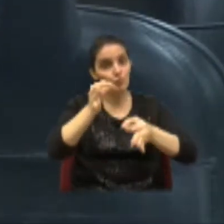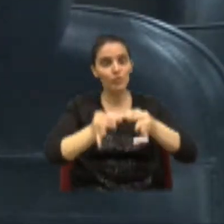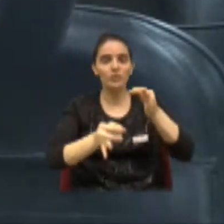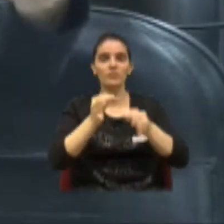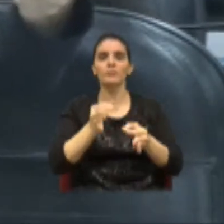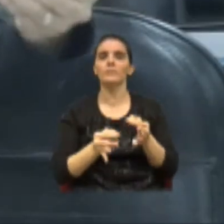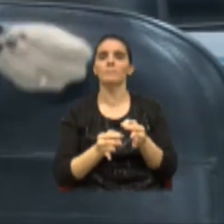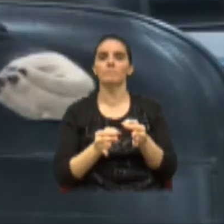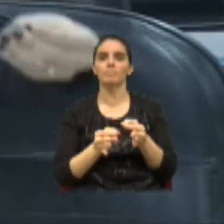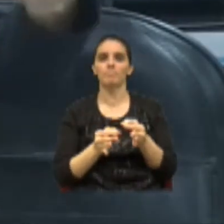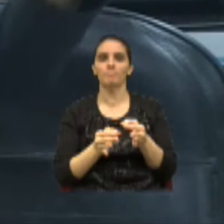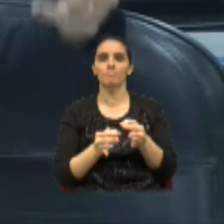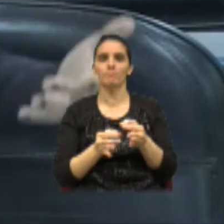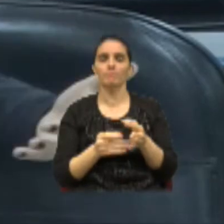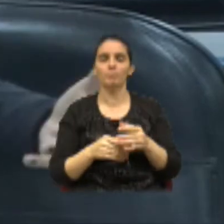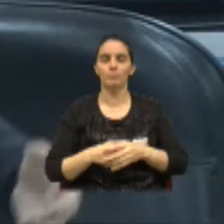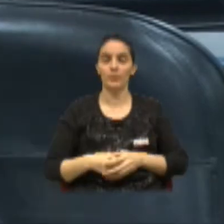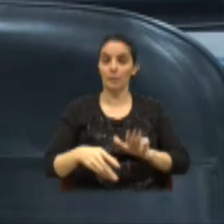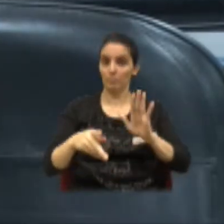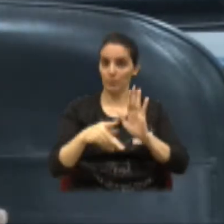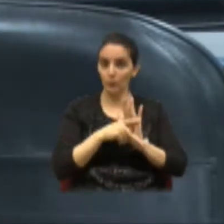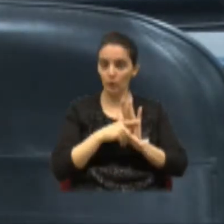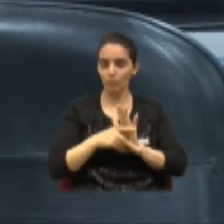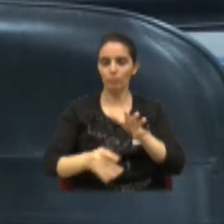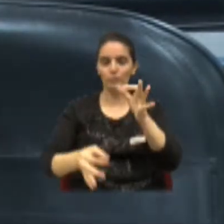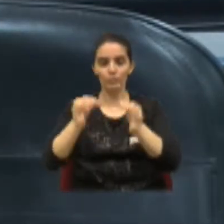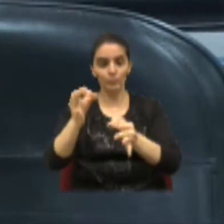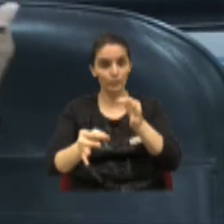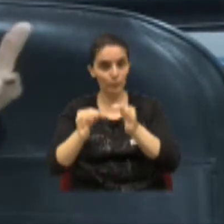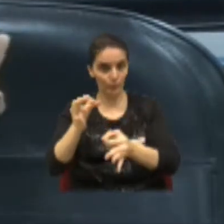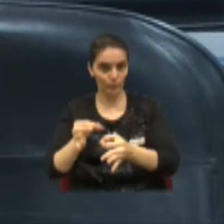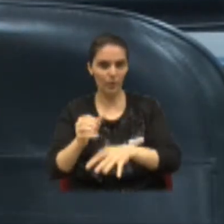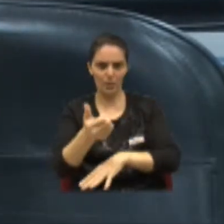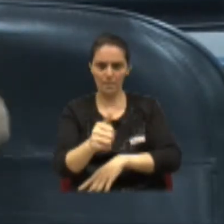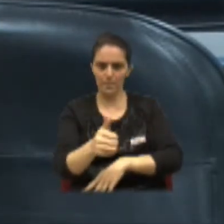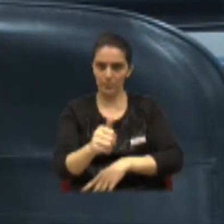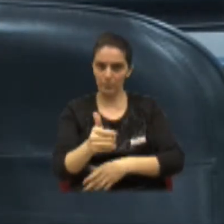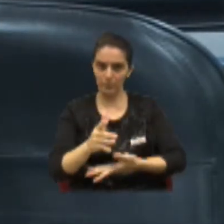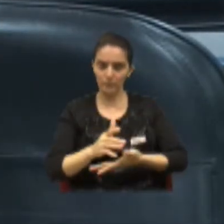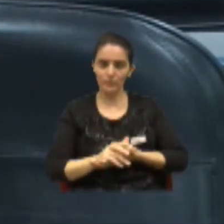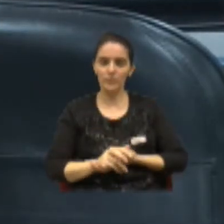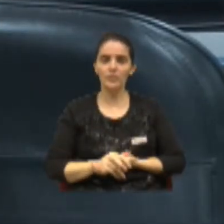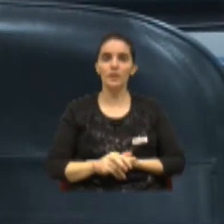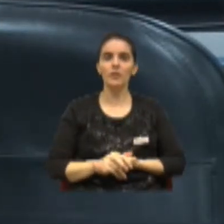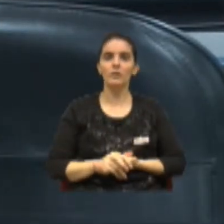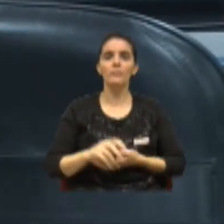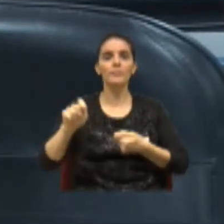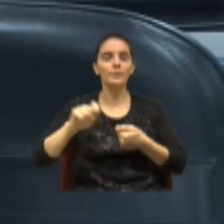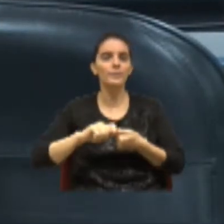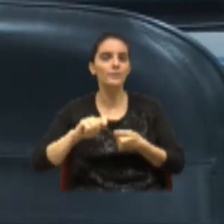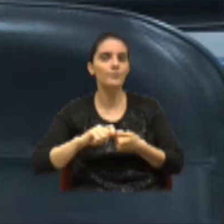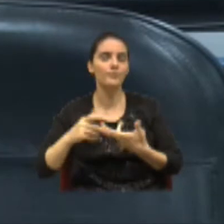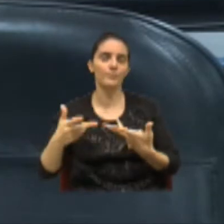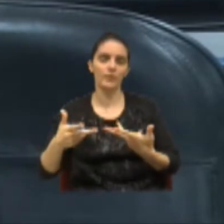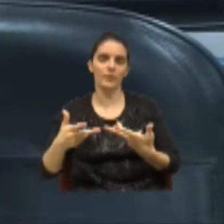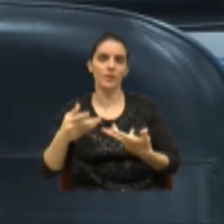esses operadores do direito, os magistrados, acabam conduzindo de uma forma a tentar